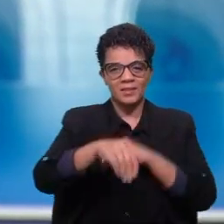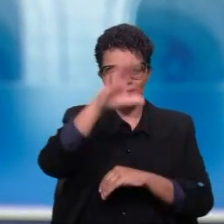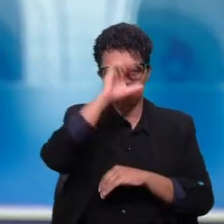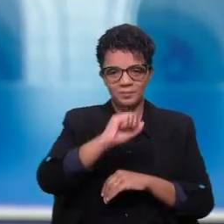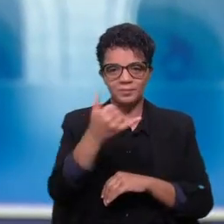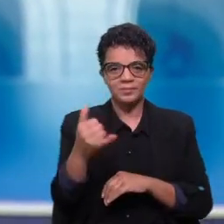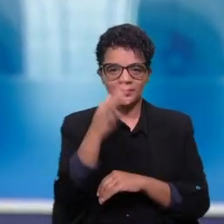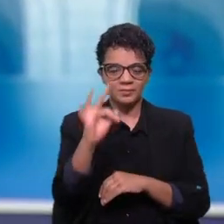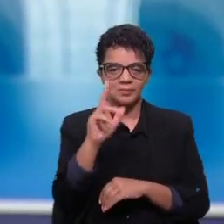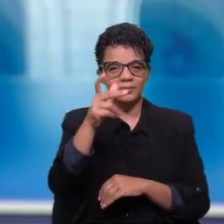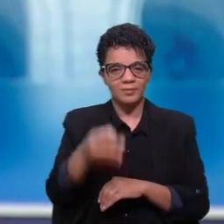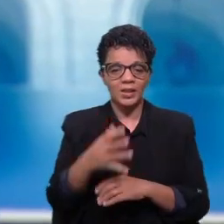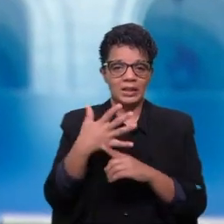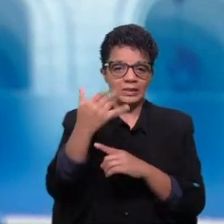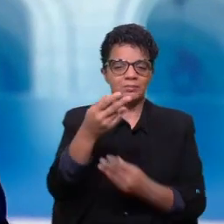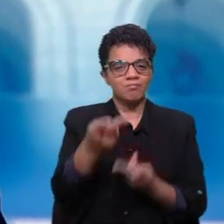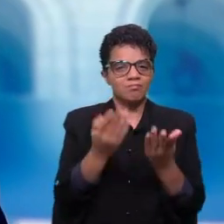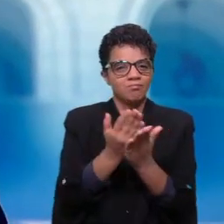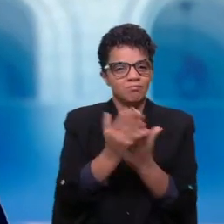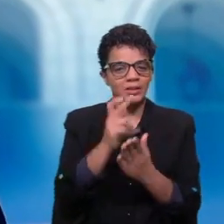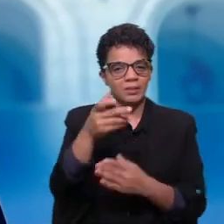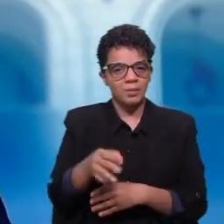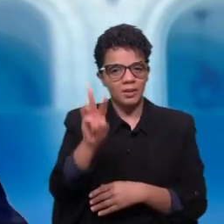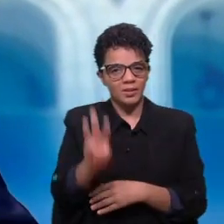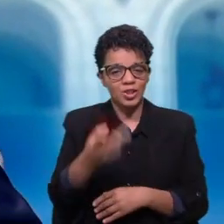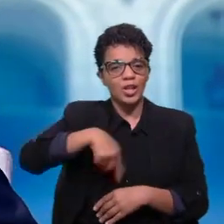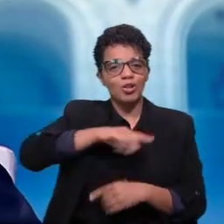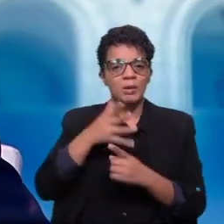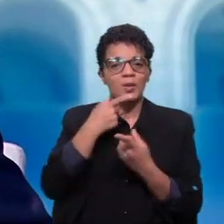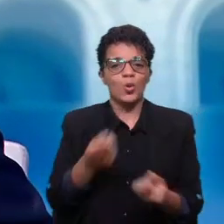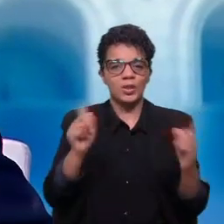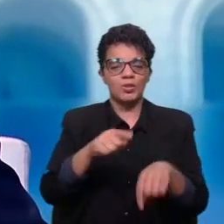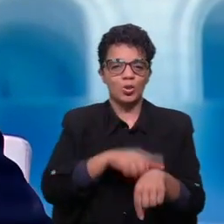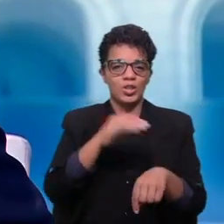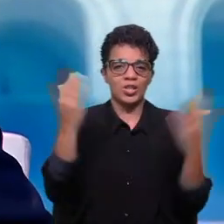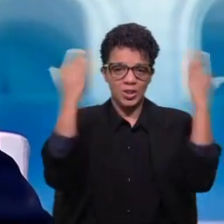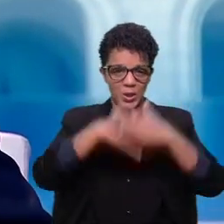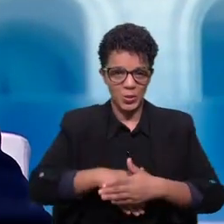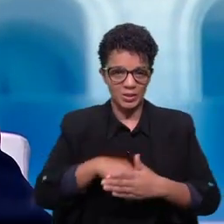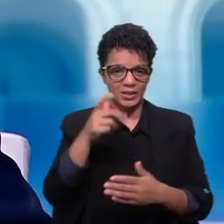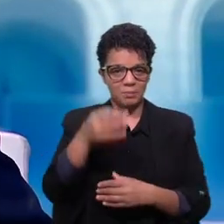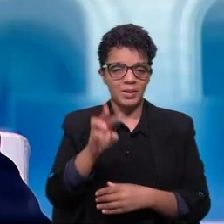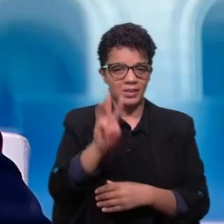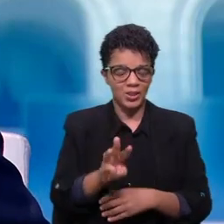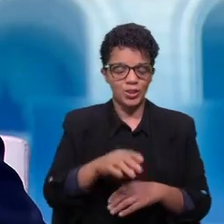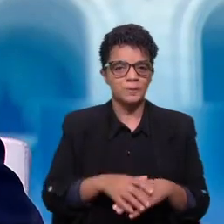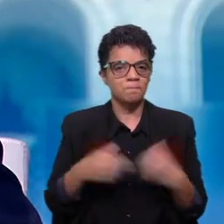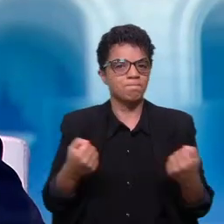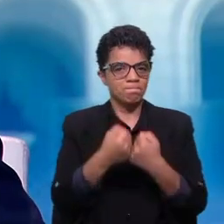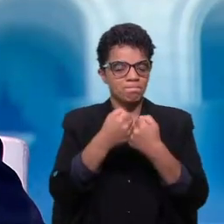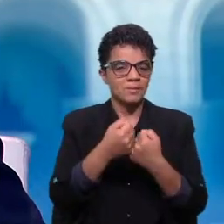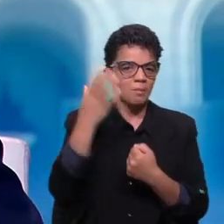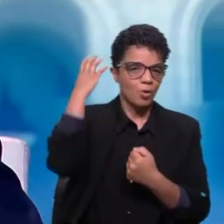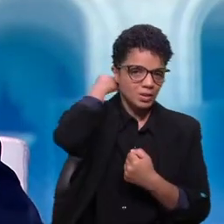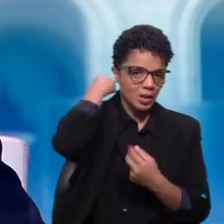2024 na RTP já a seguir a análise na rtp3 nós regressamos amanhã 22 horas na rtp3 vamos ter Frente a Frente Mariana